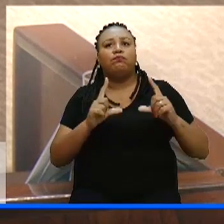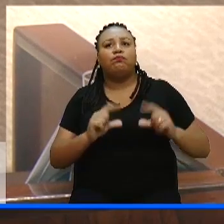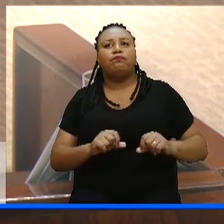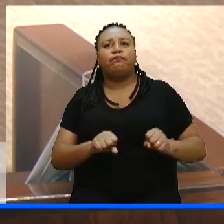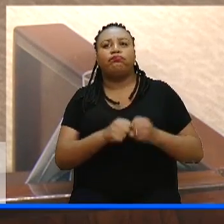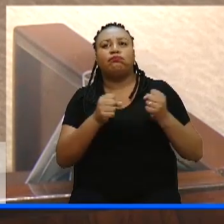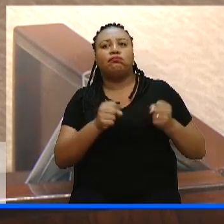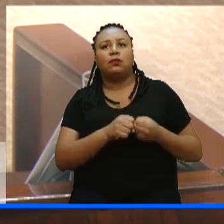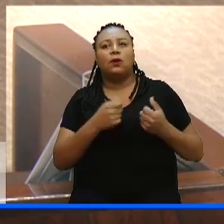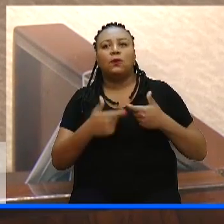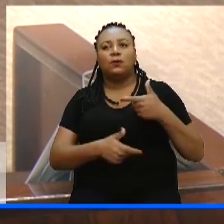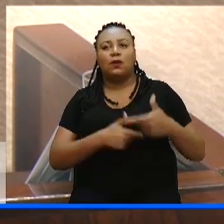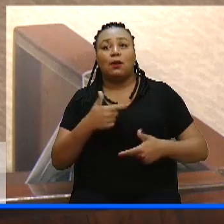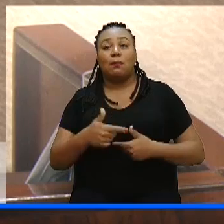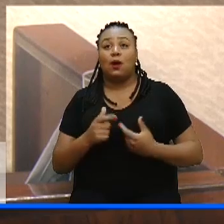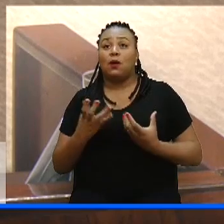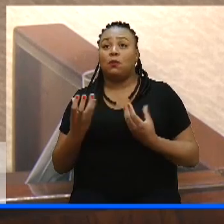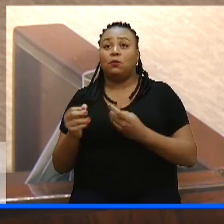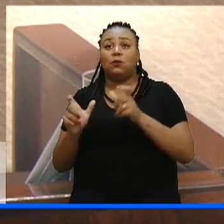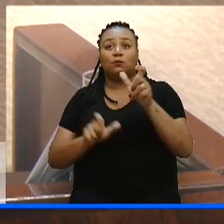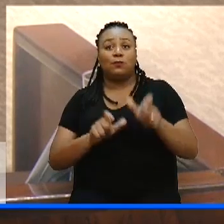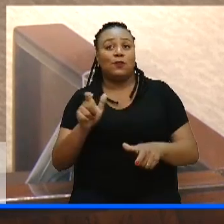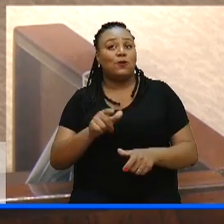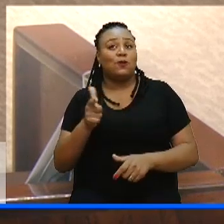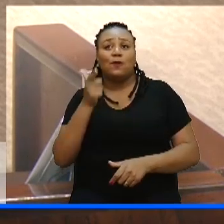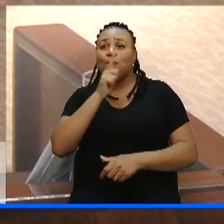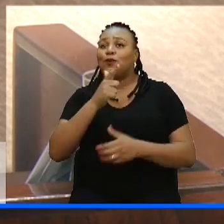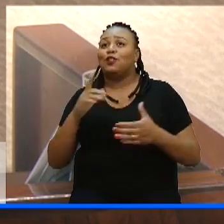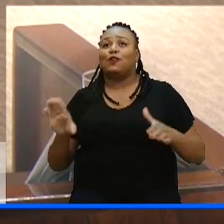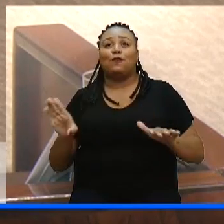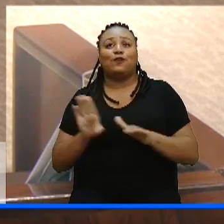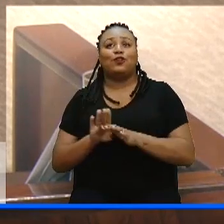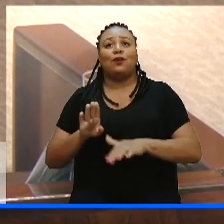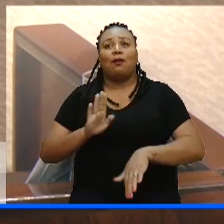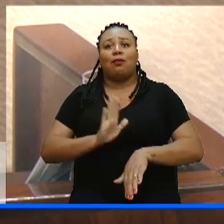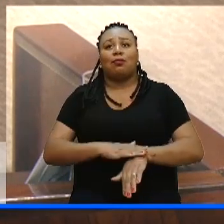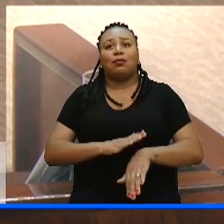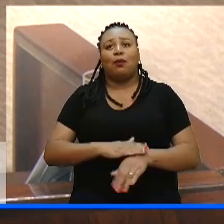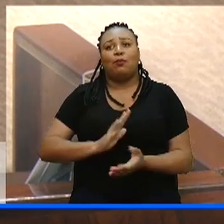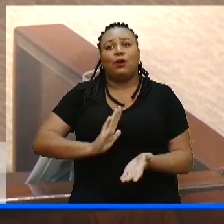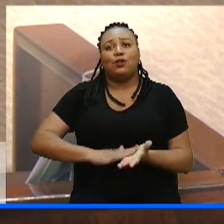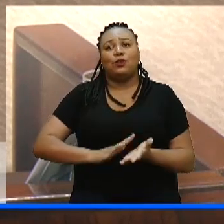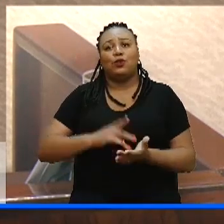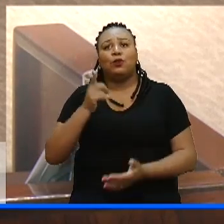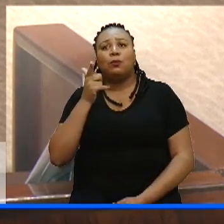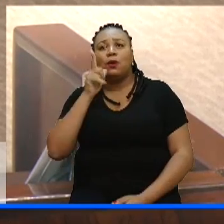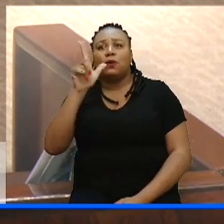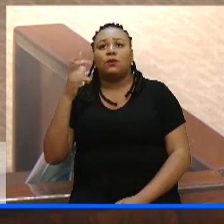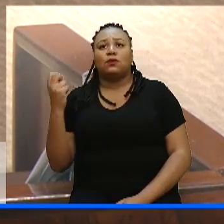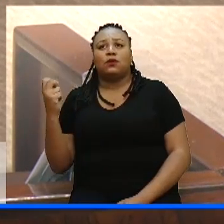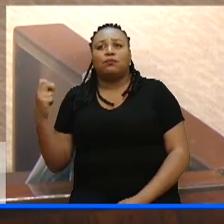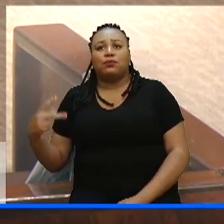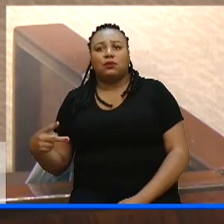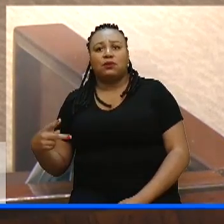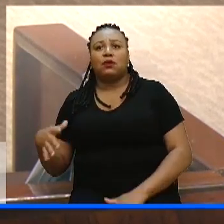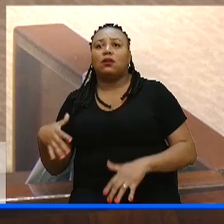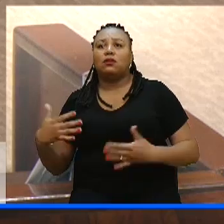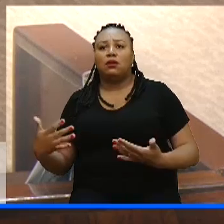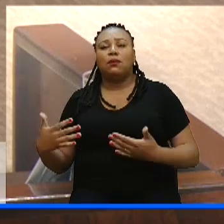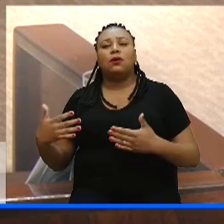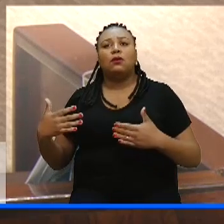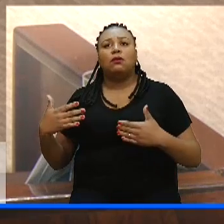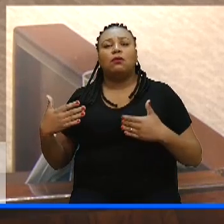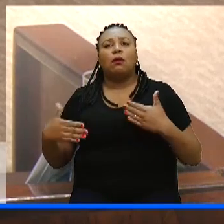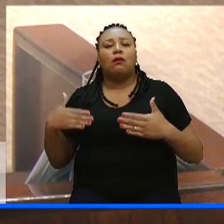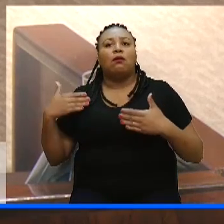então muitos trabalhadores não conseguiram completar o tempo de contribuição exigido para conseguir se aposentar então nós encaminharemos